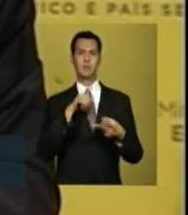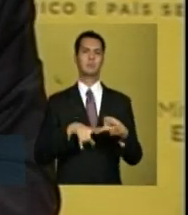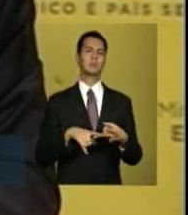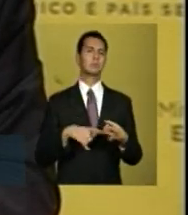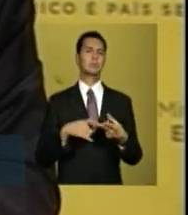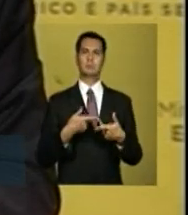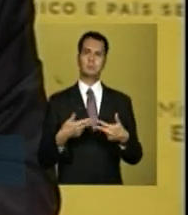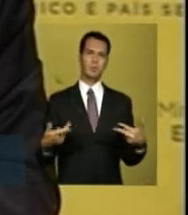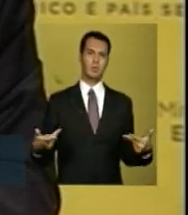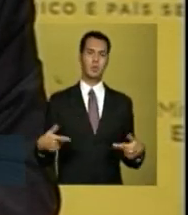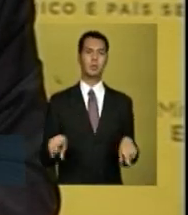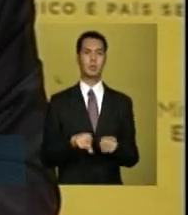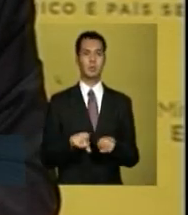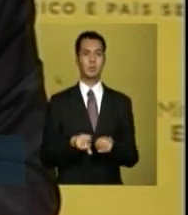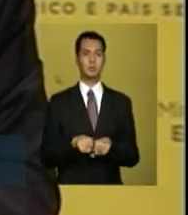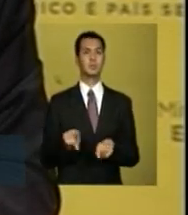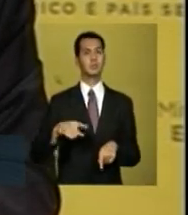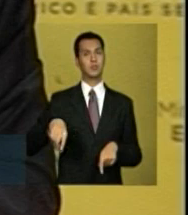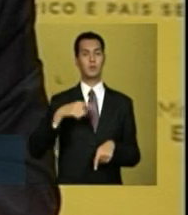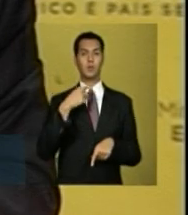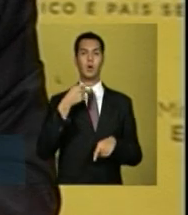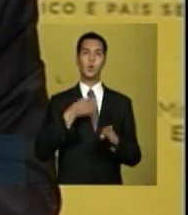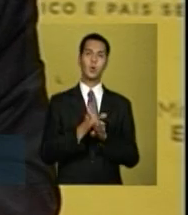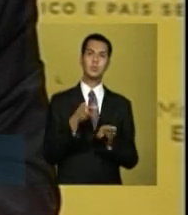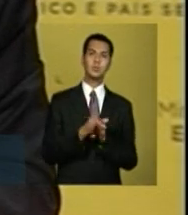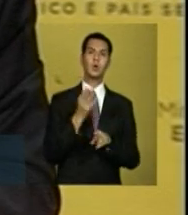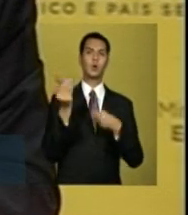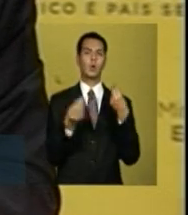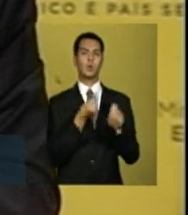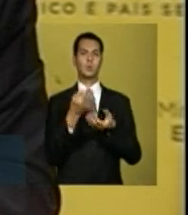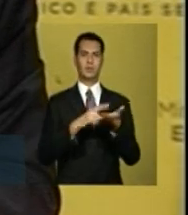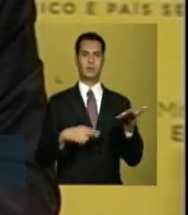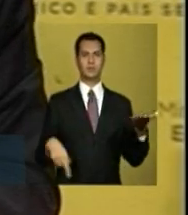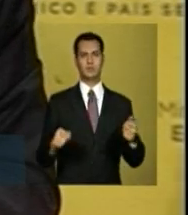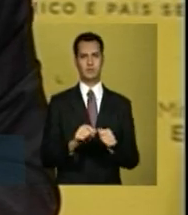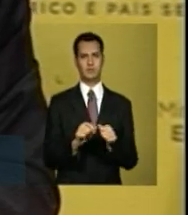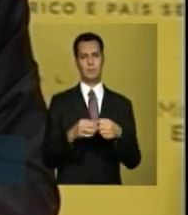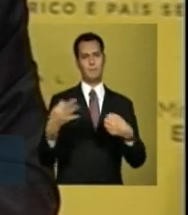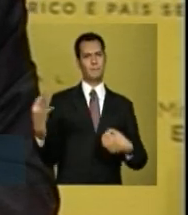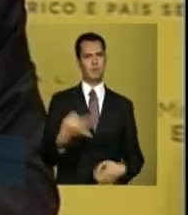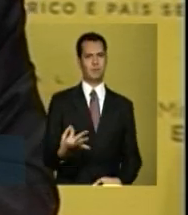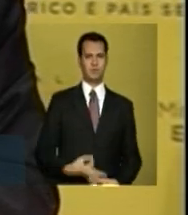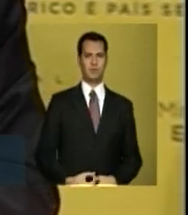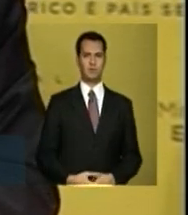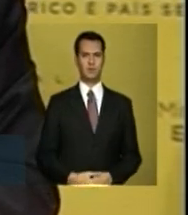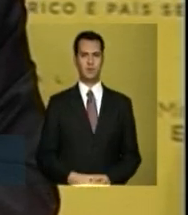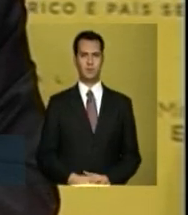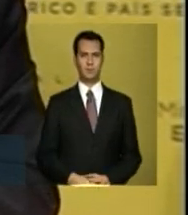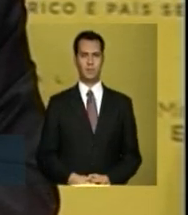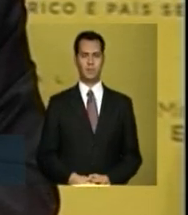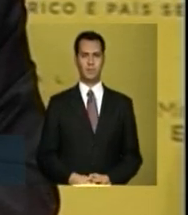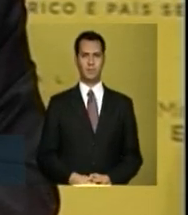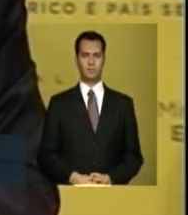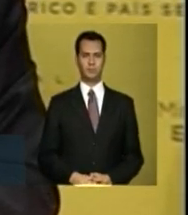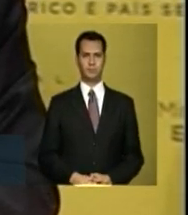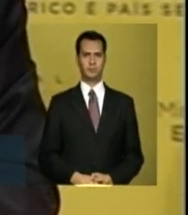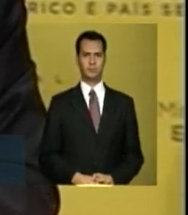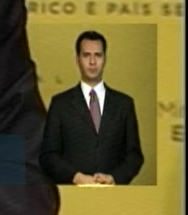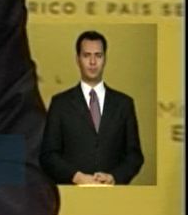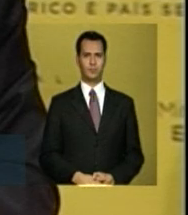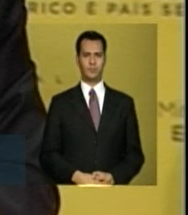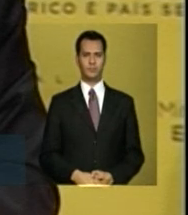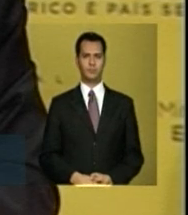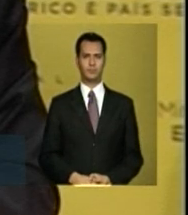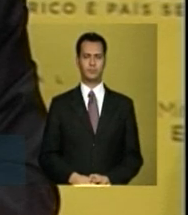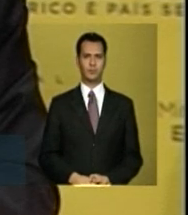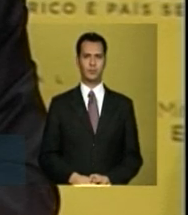também exemplo de boas práticas na redação para cada uma das exigências de eh de competência que eles estarão sendo